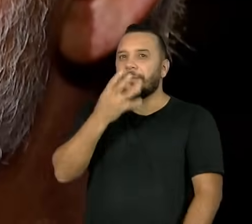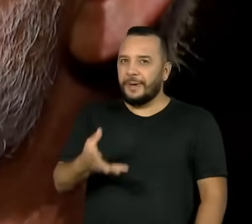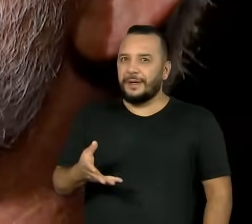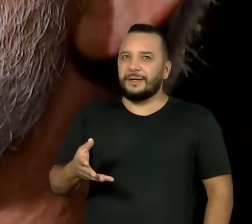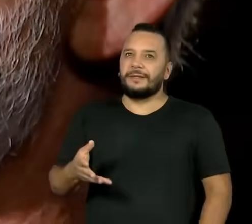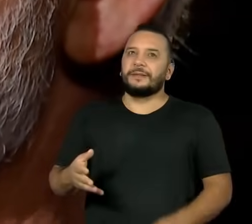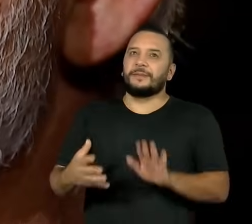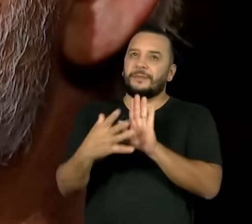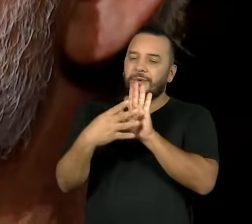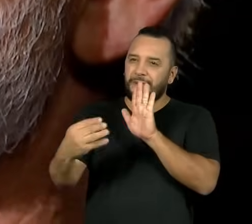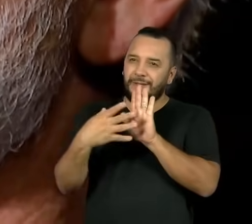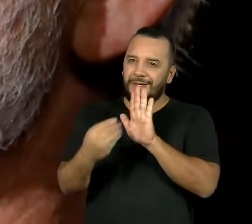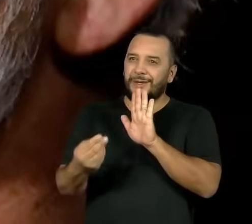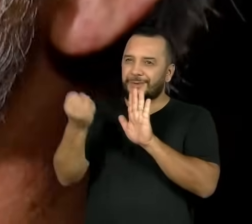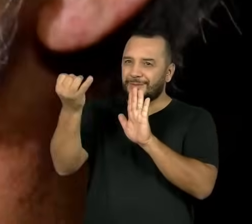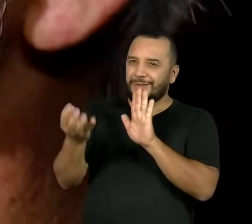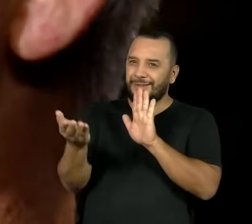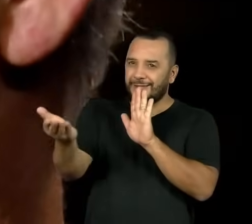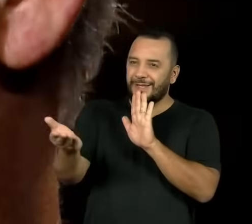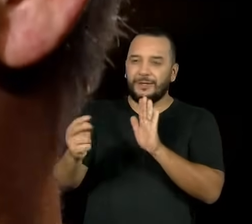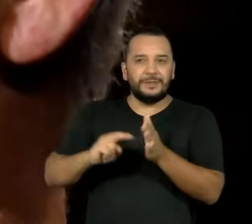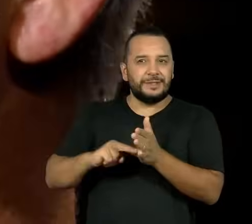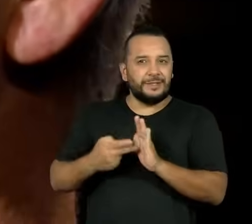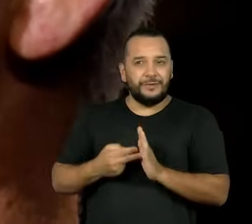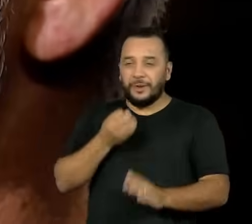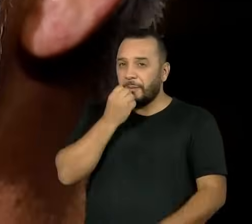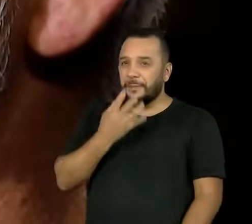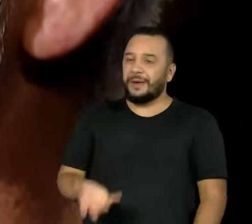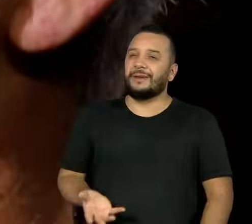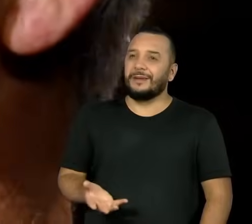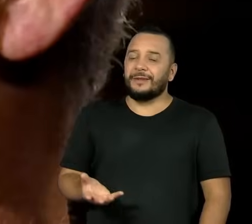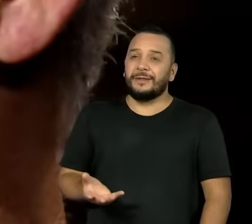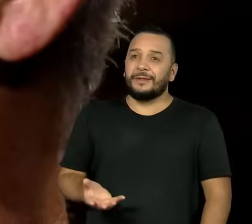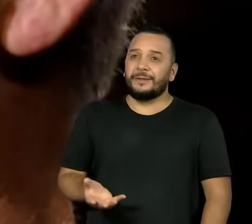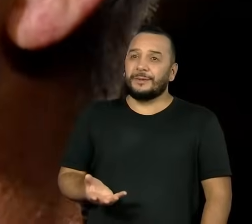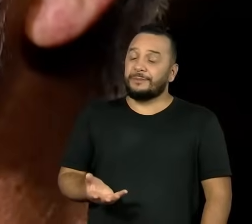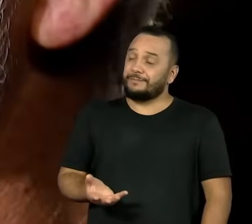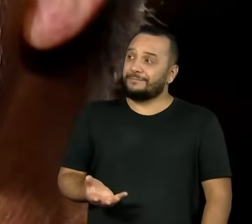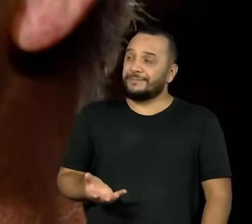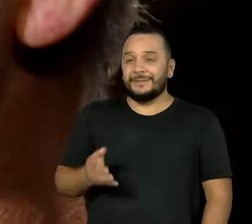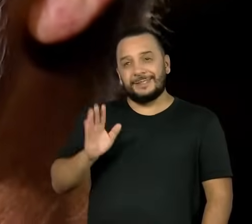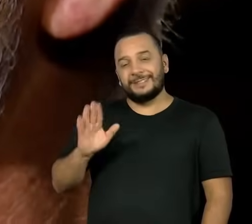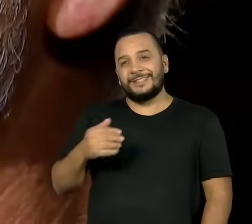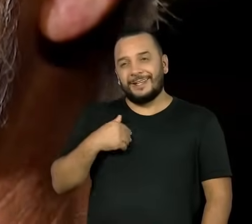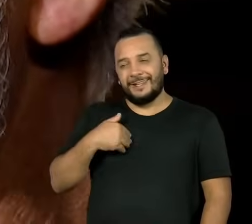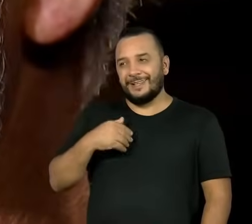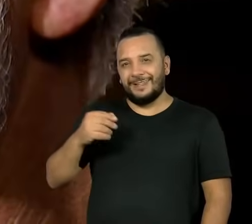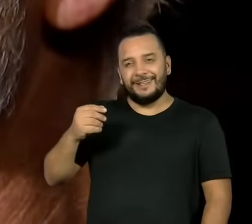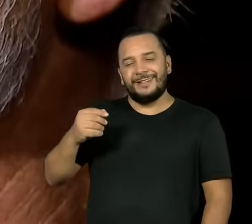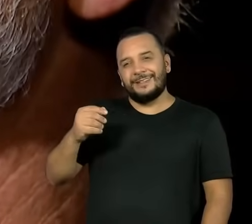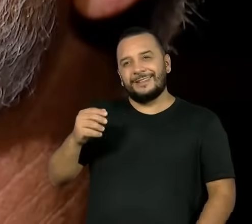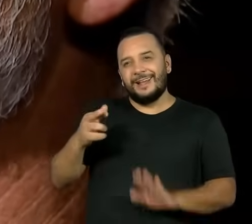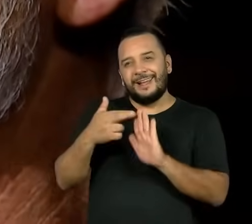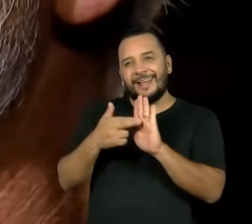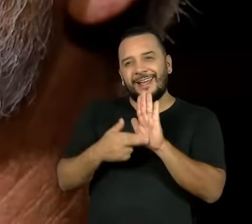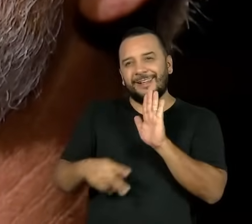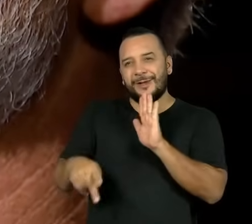esse exemplo, de dizer, bom, o que é o bem, né? O que é o bem, o que é dentro dessa lógica do sertanejo que a gente estava falando,